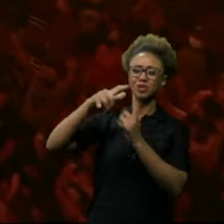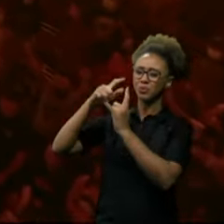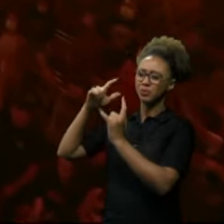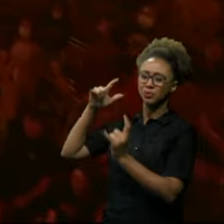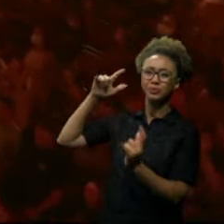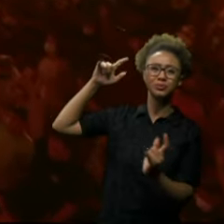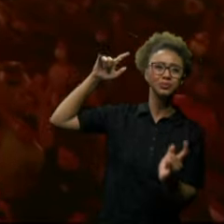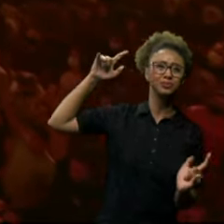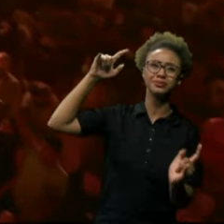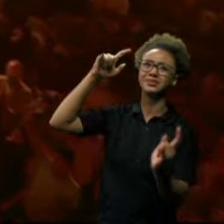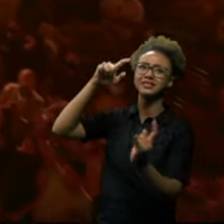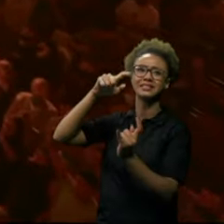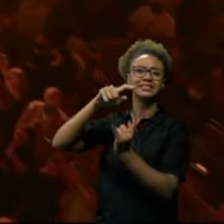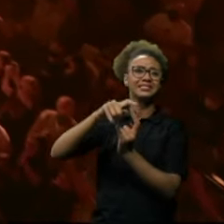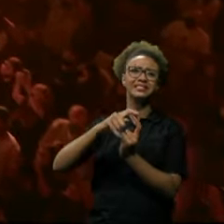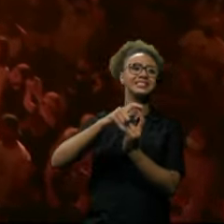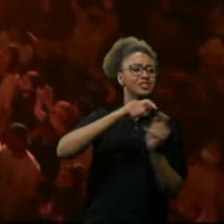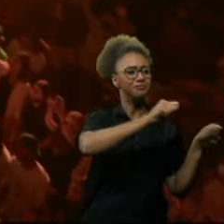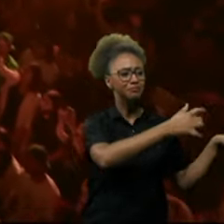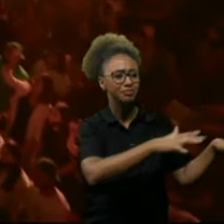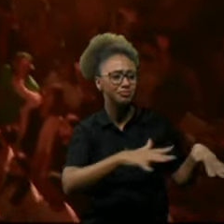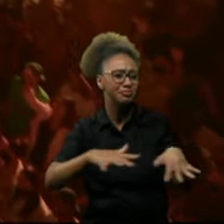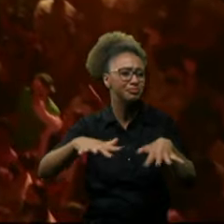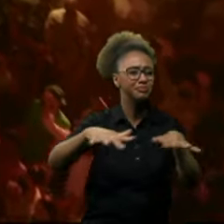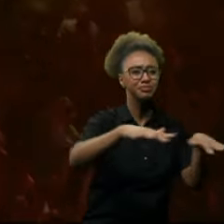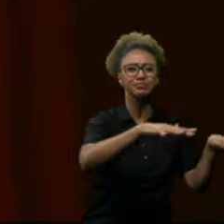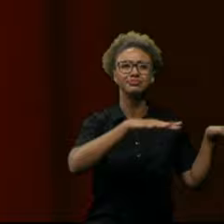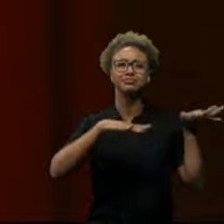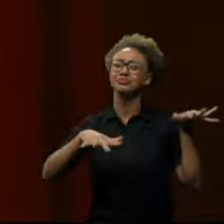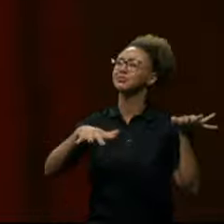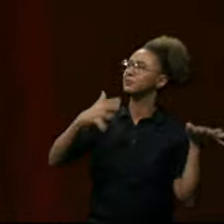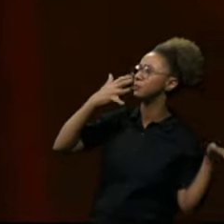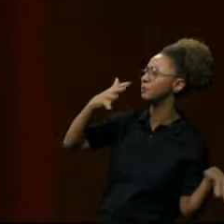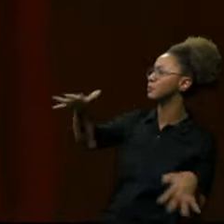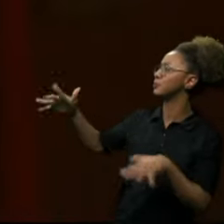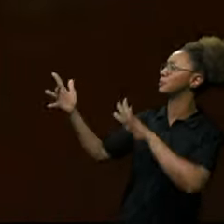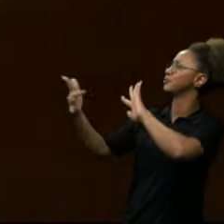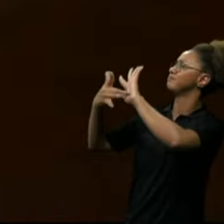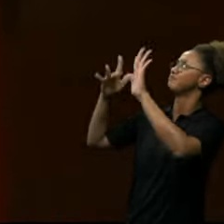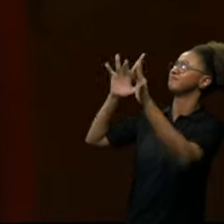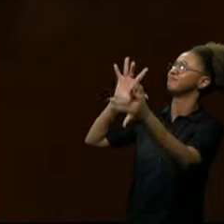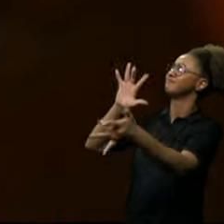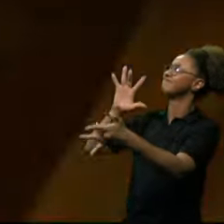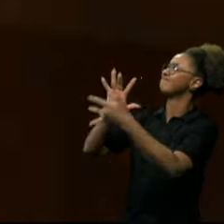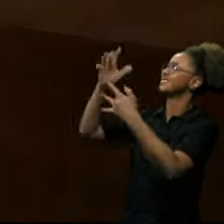oi oi E aí E aí